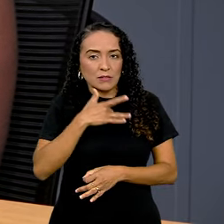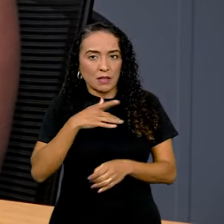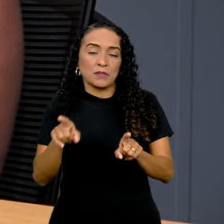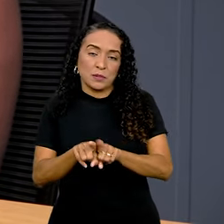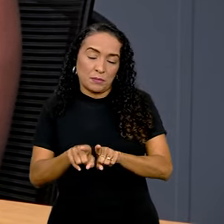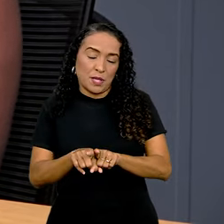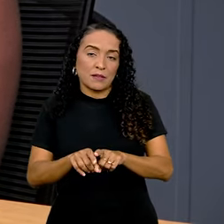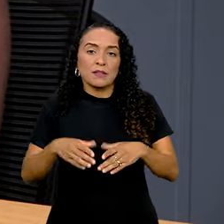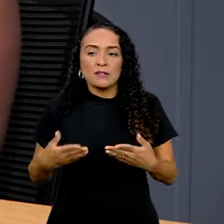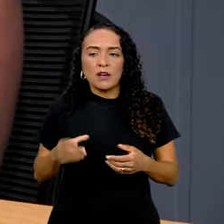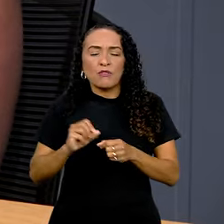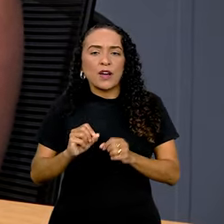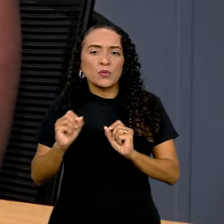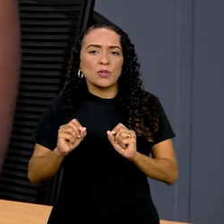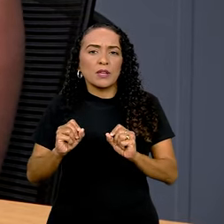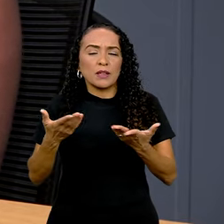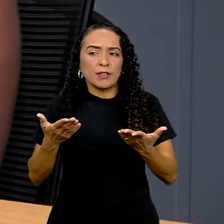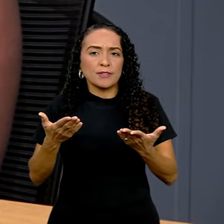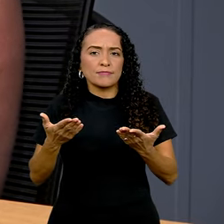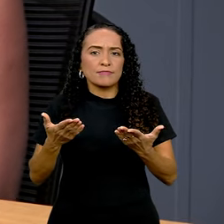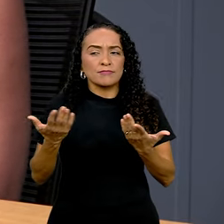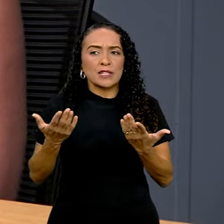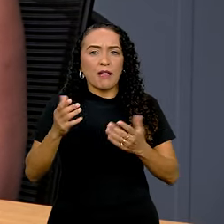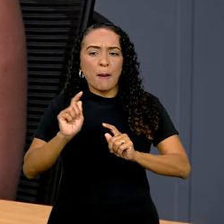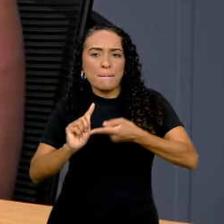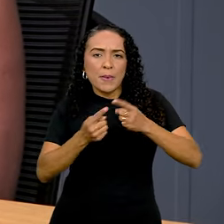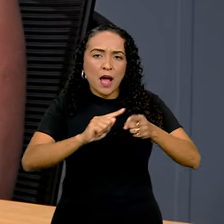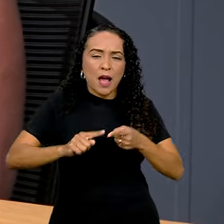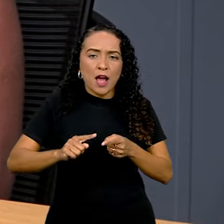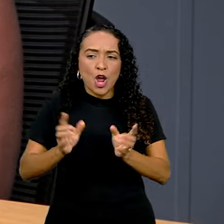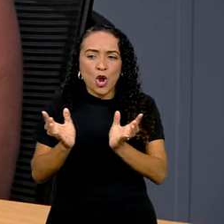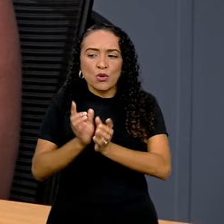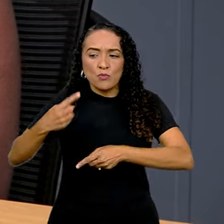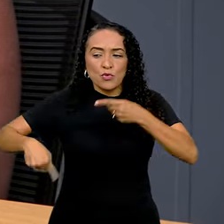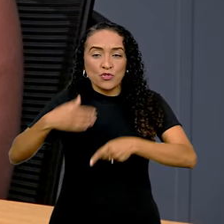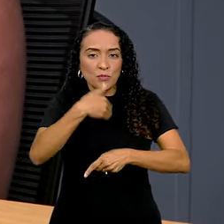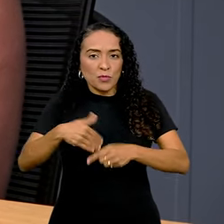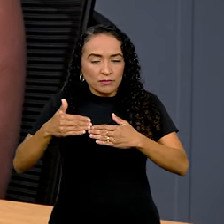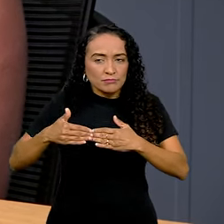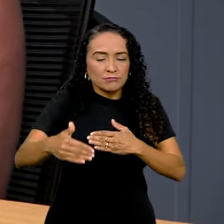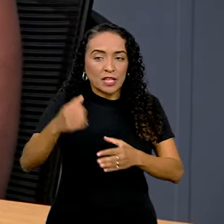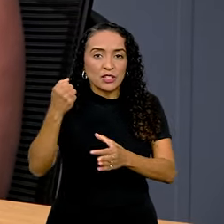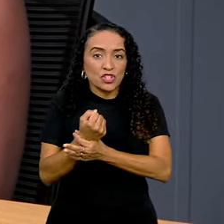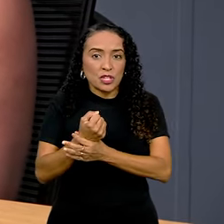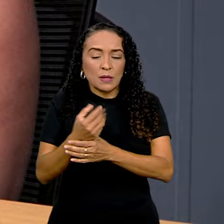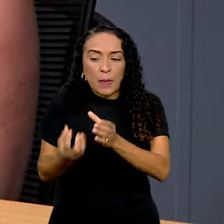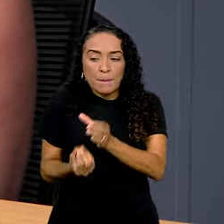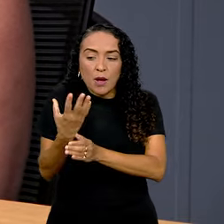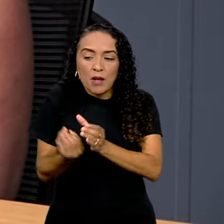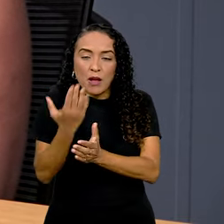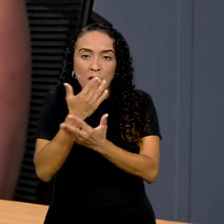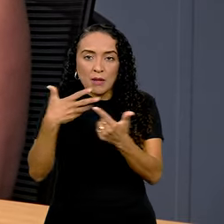saudável e ele faz isso a partir né de da articulação de um conjunto de políticas públicas para garantir desde a